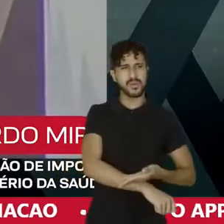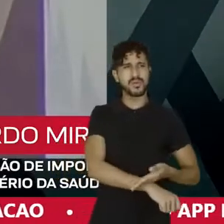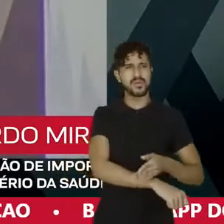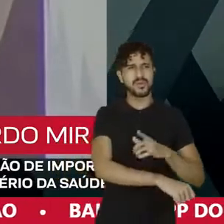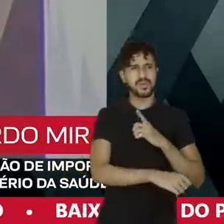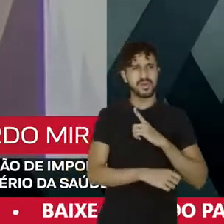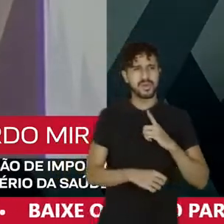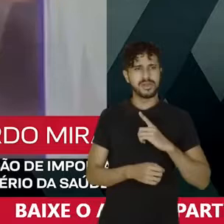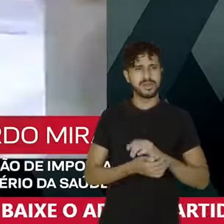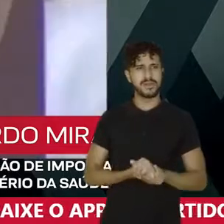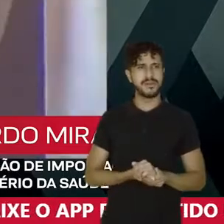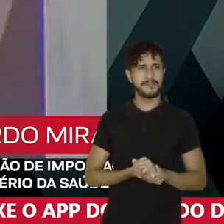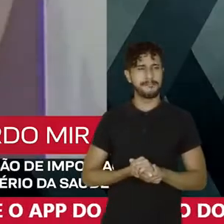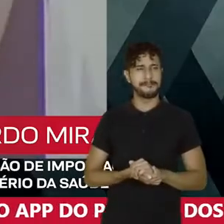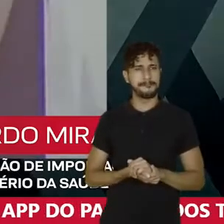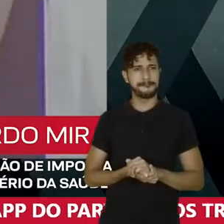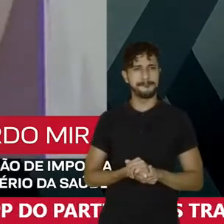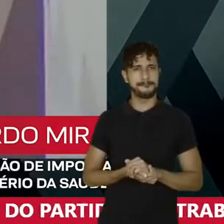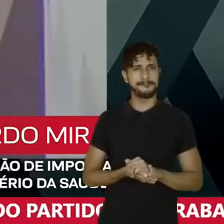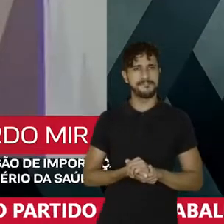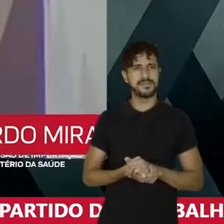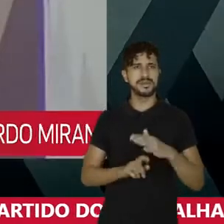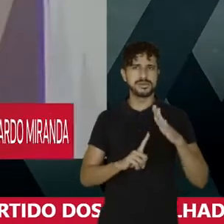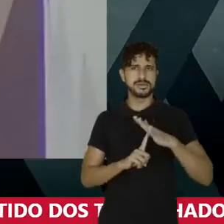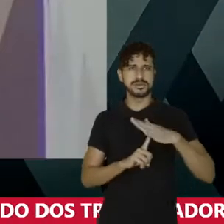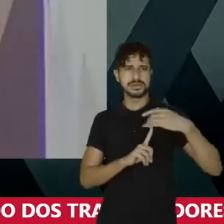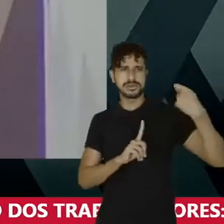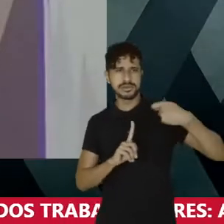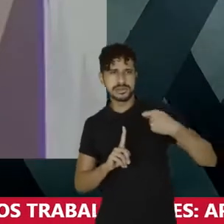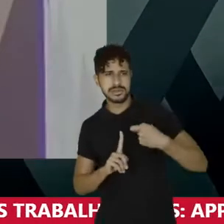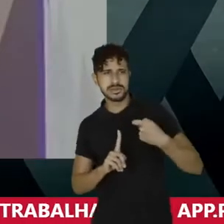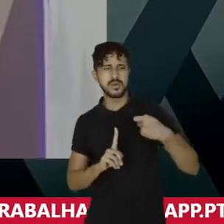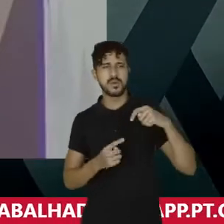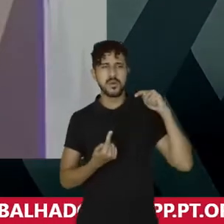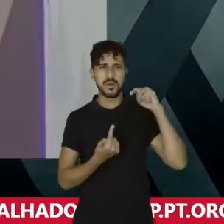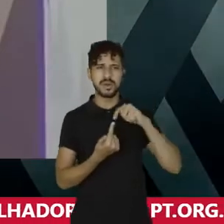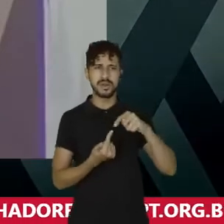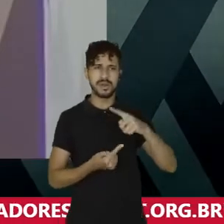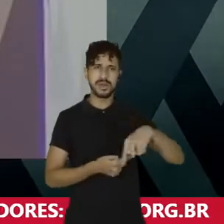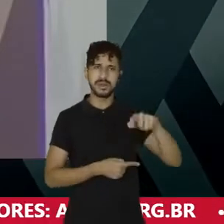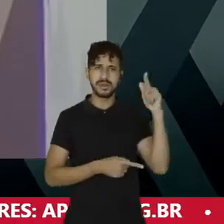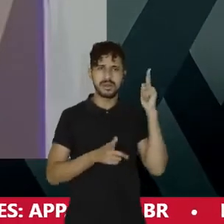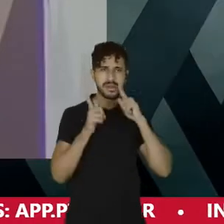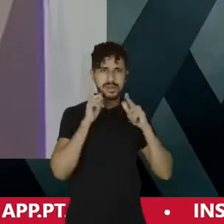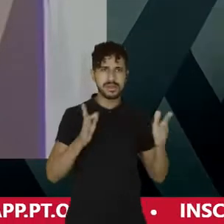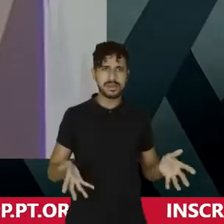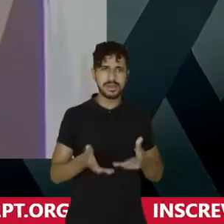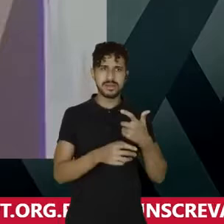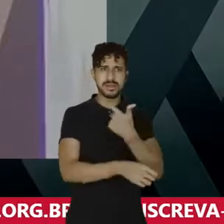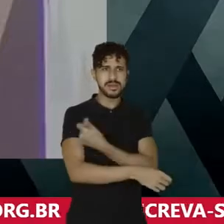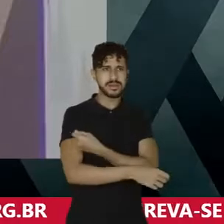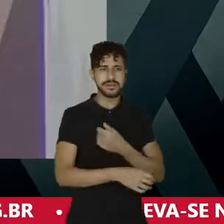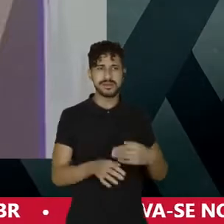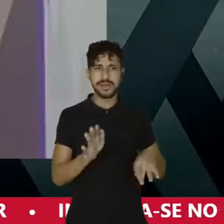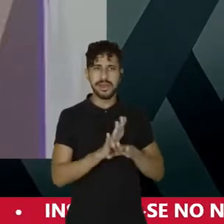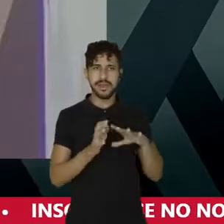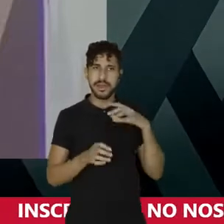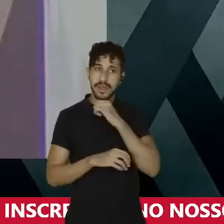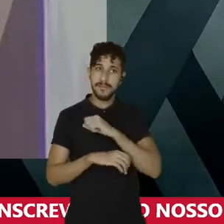ter esse tipo de pressão para que faça a vacina chegar o quanto antes